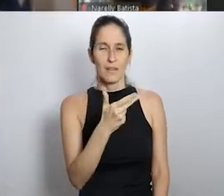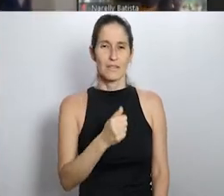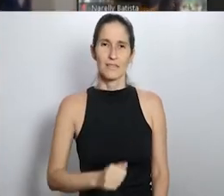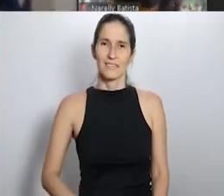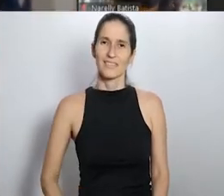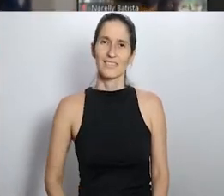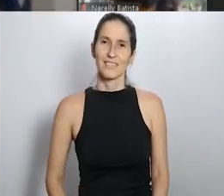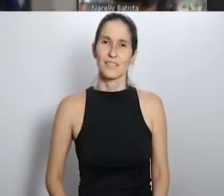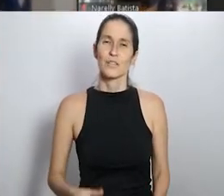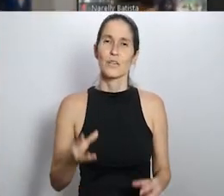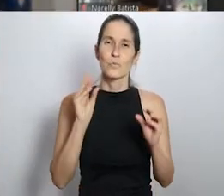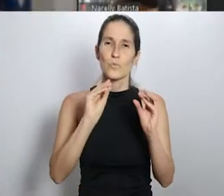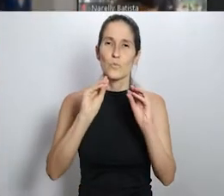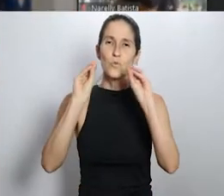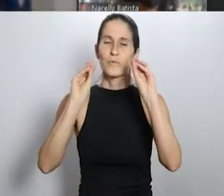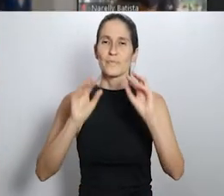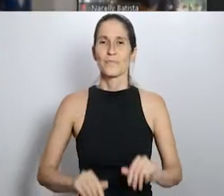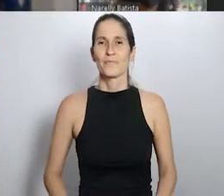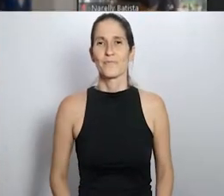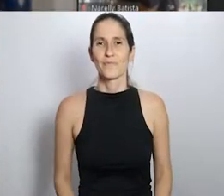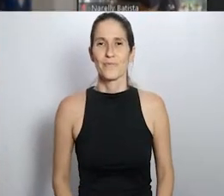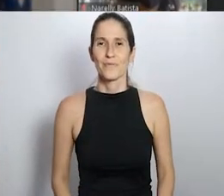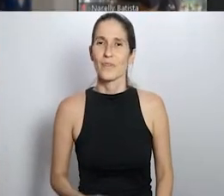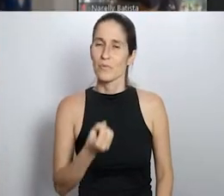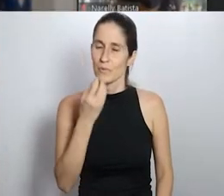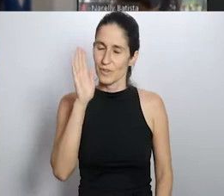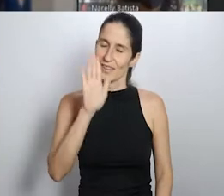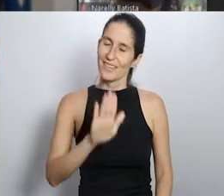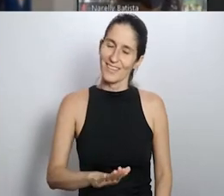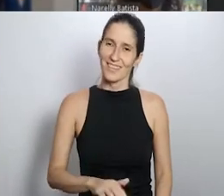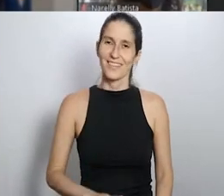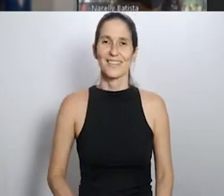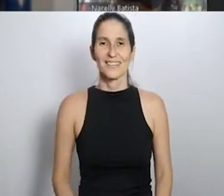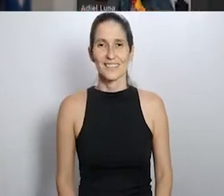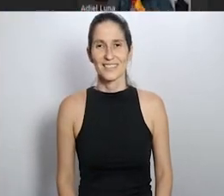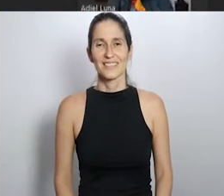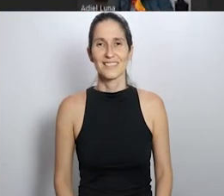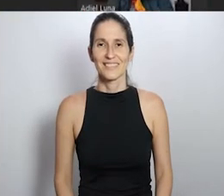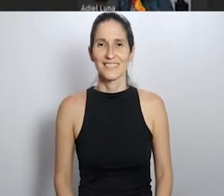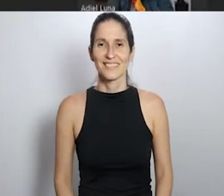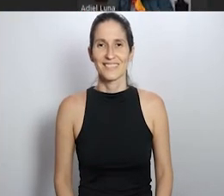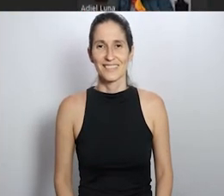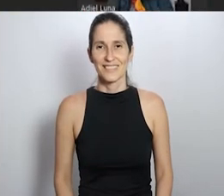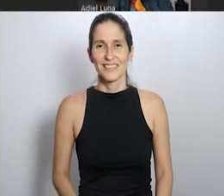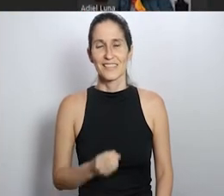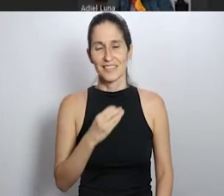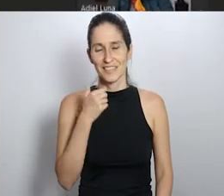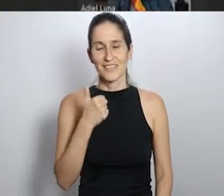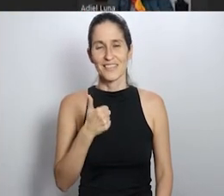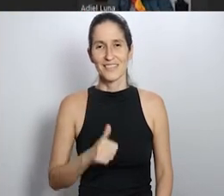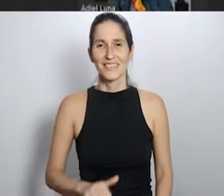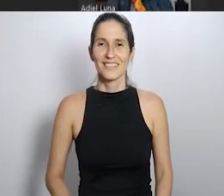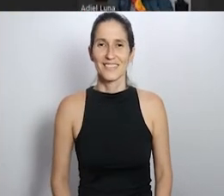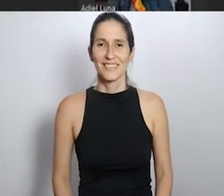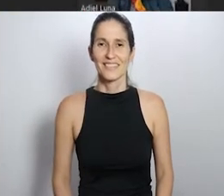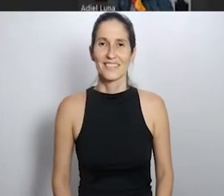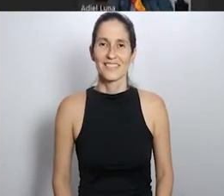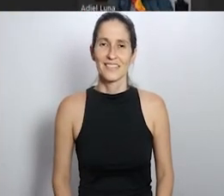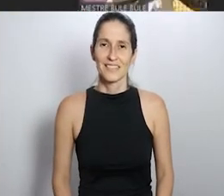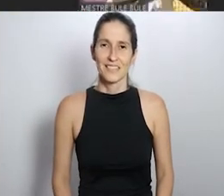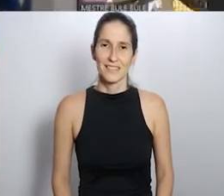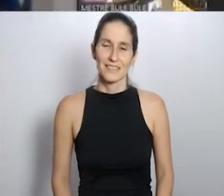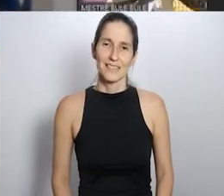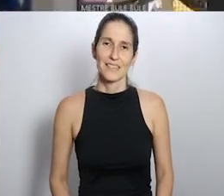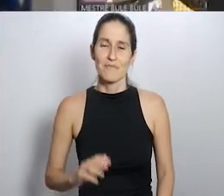ela está, um esplendor. Severina, dê o seu boa tarde para o povo. Boa tarde. Boa tarde. É um grande